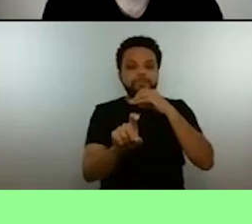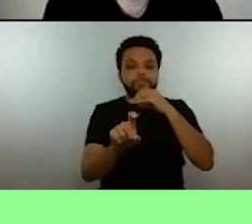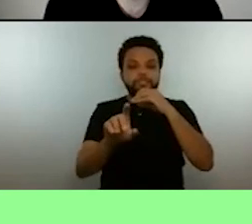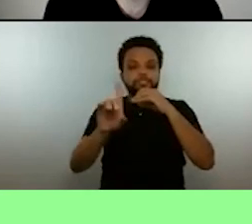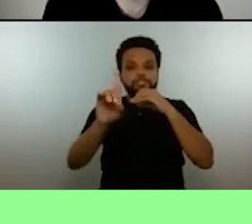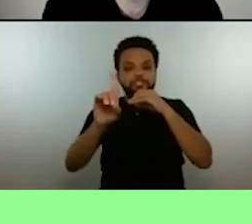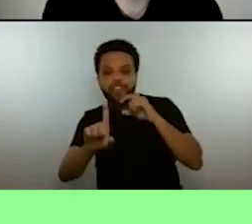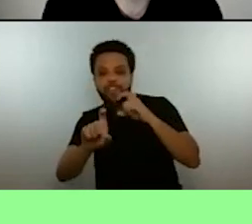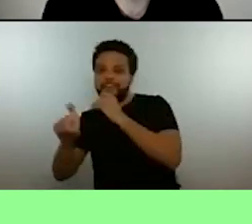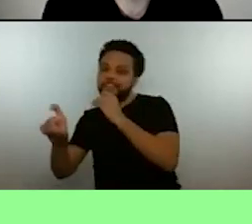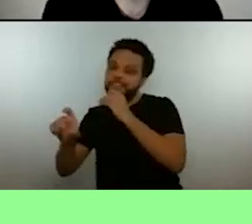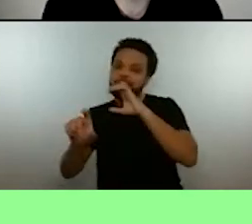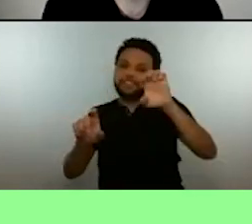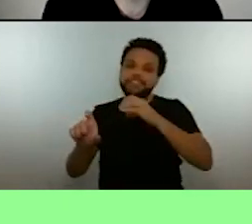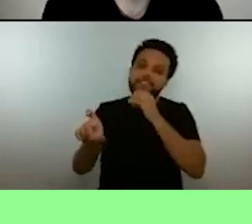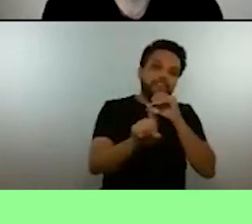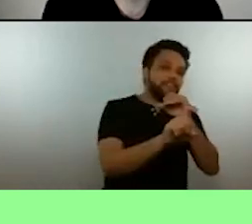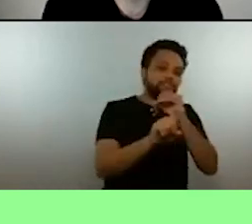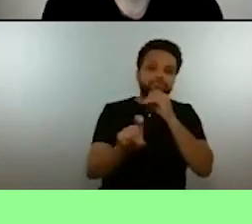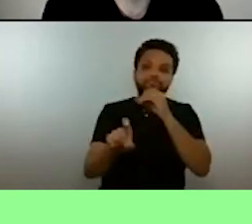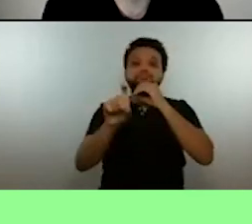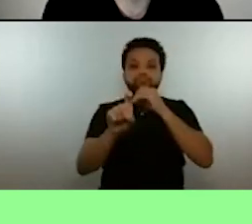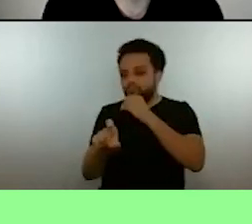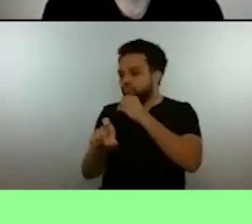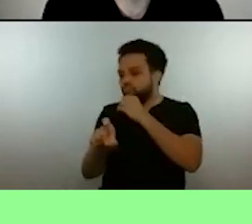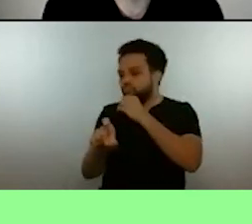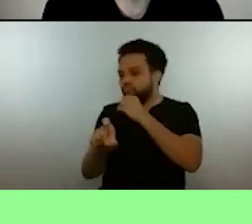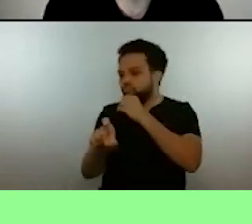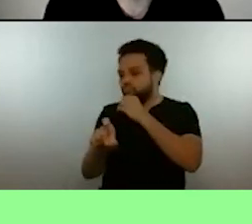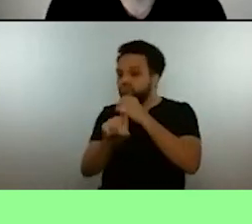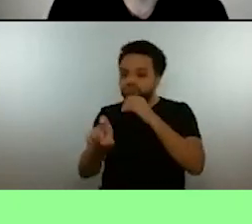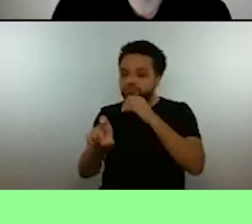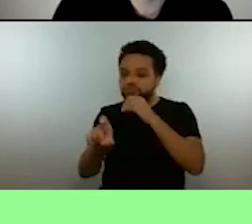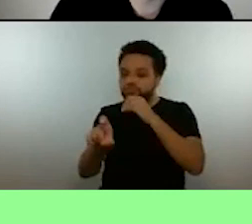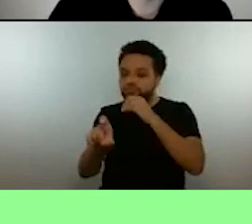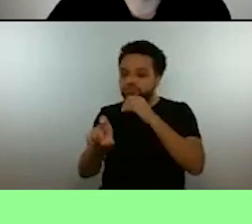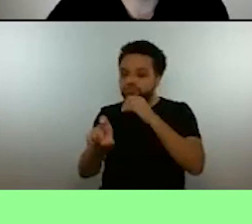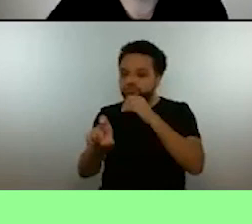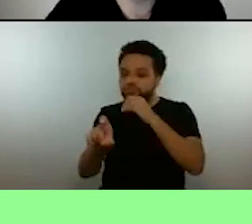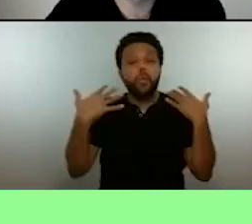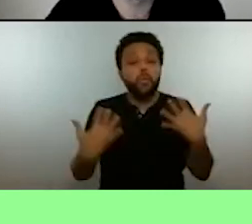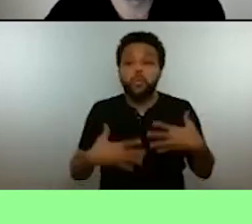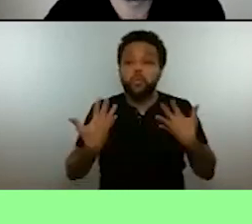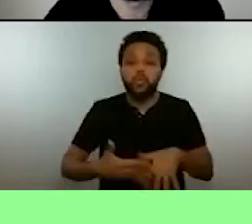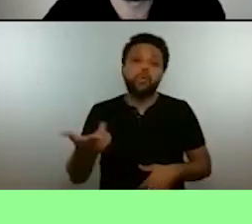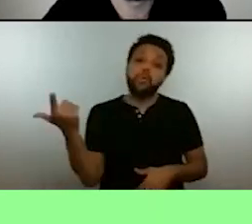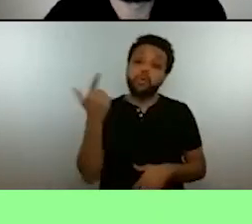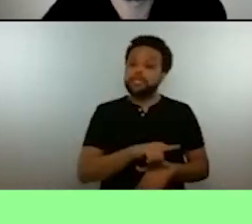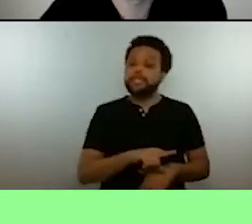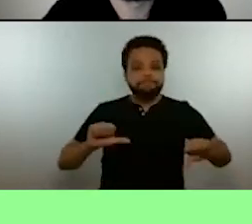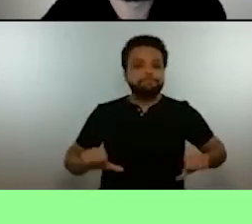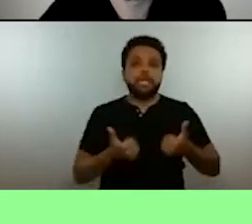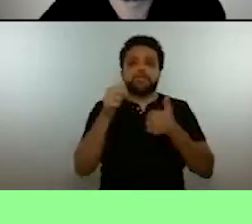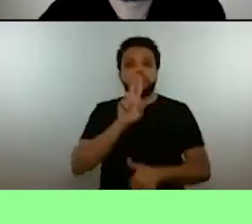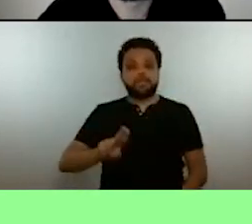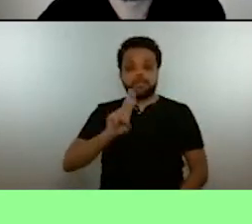algo bem legal, que realmente facilitou muito o uso, muito mesmo o uso do Adobe XD. E hoje